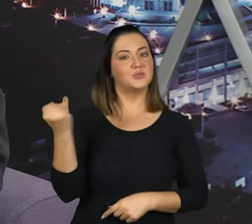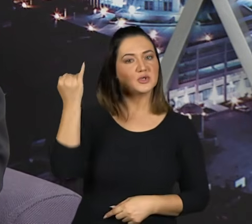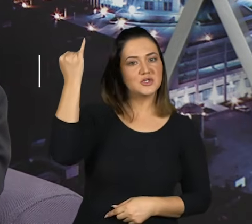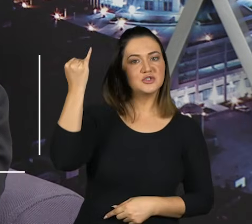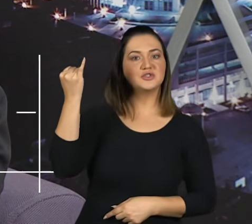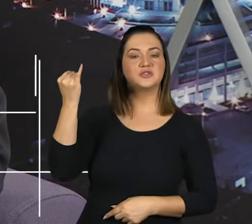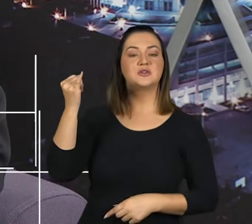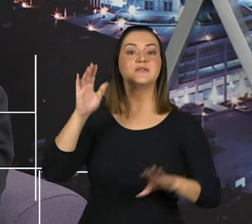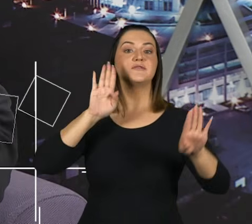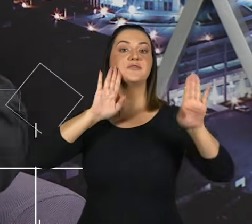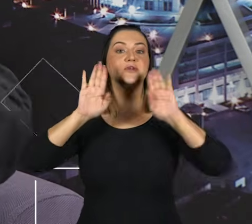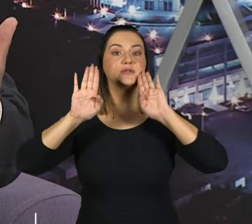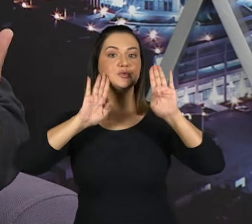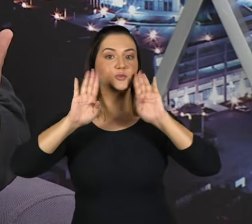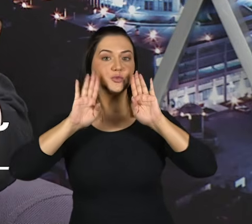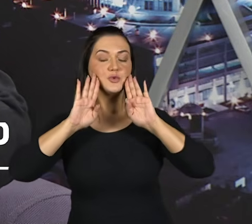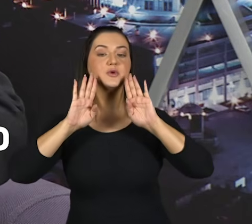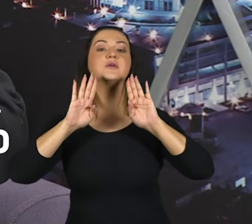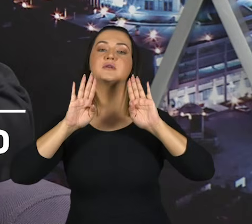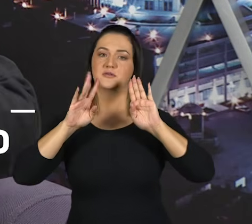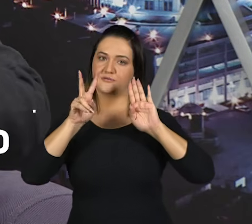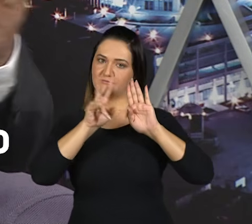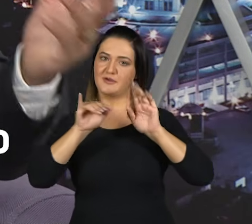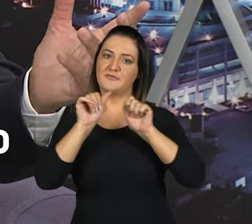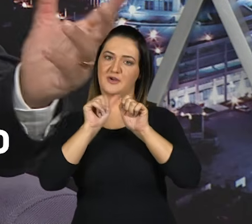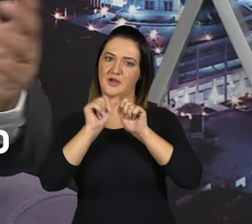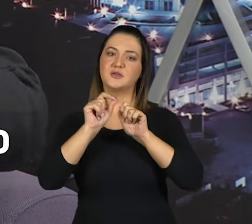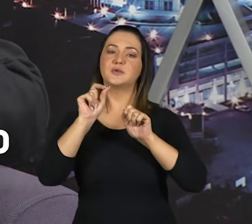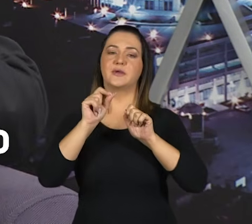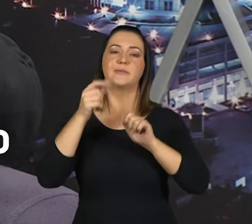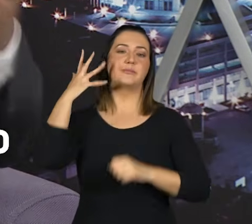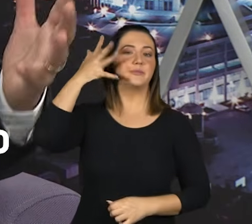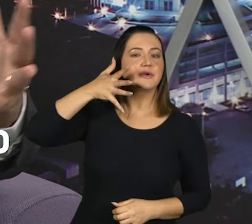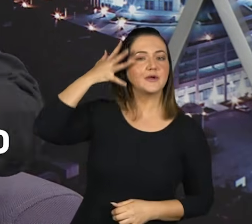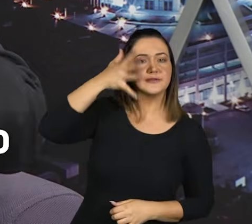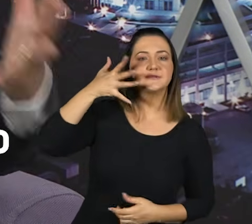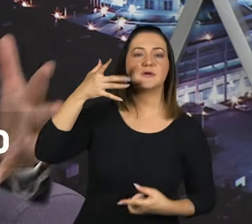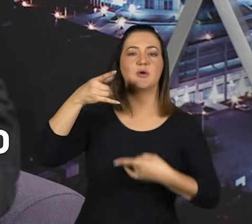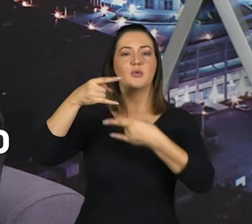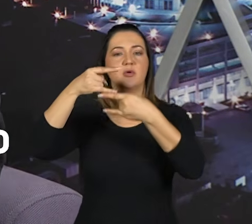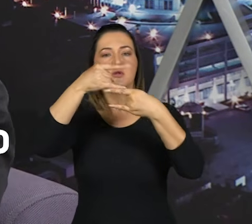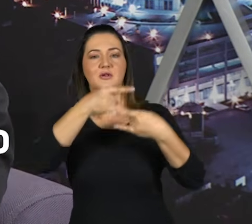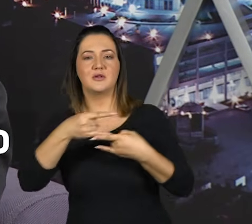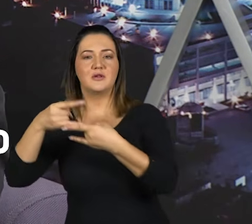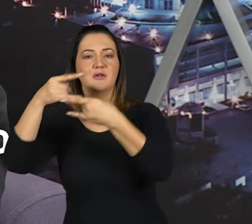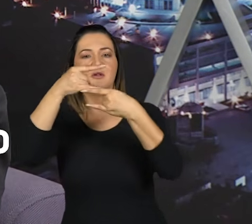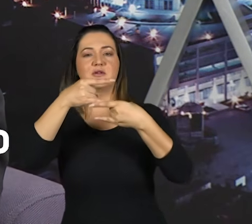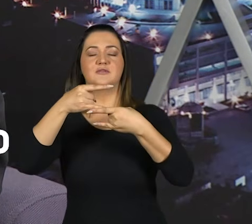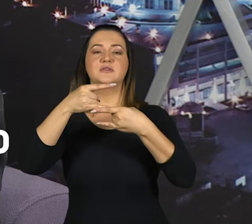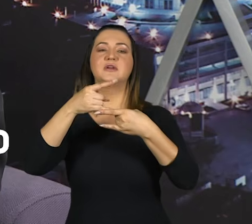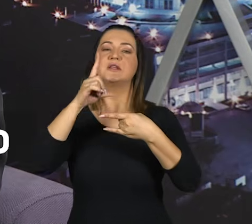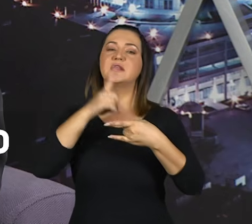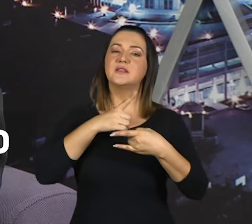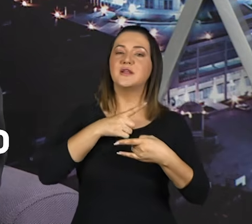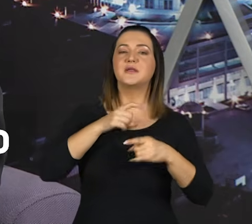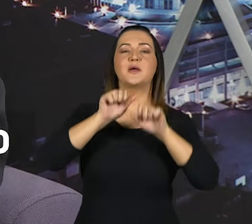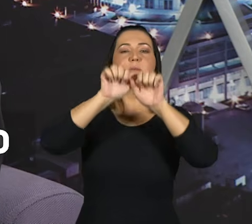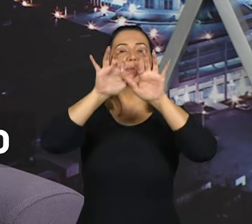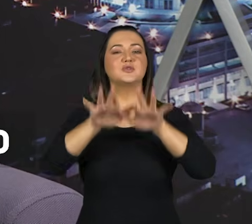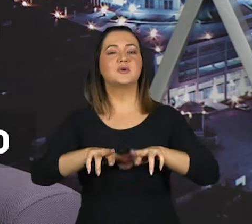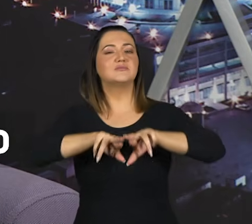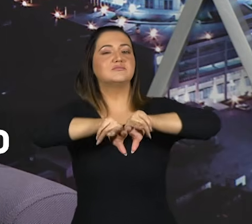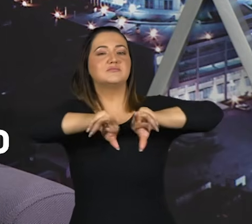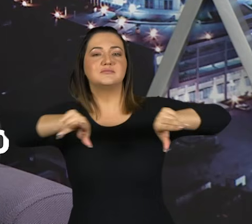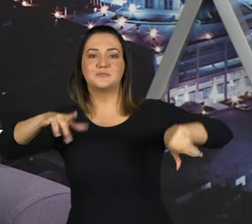Arena é um canal através do qual a gente faz transmissões, pregações, lives. Tem sido uma grande bênção o